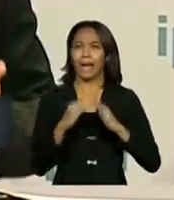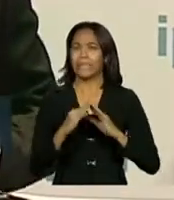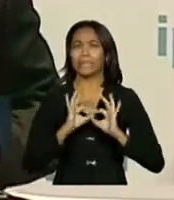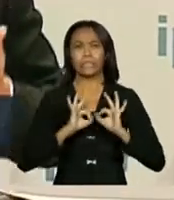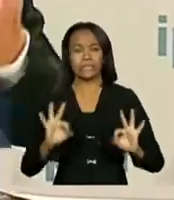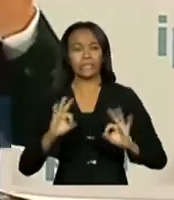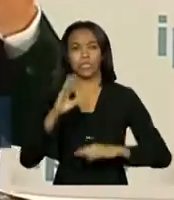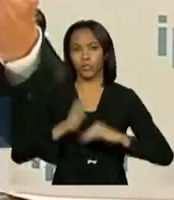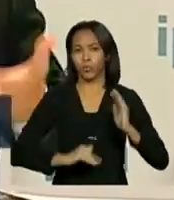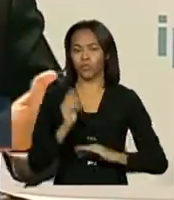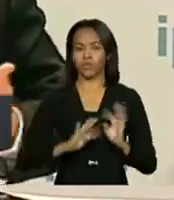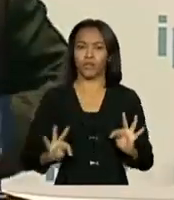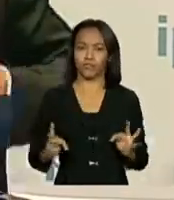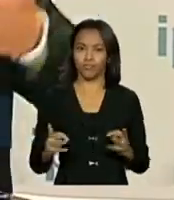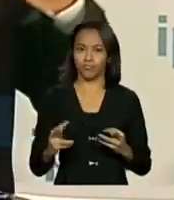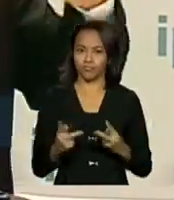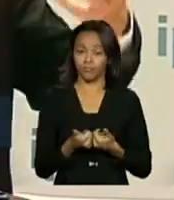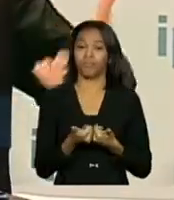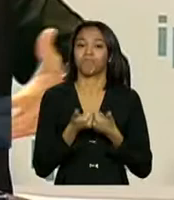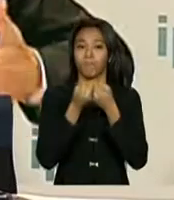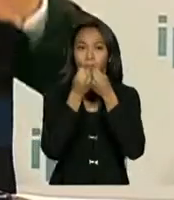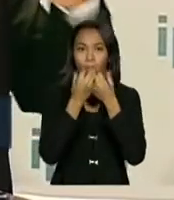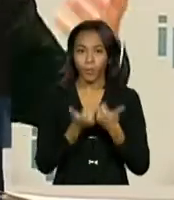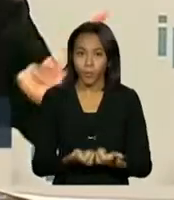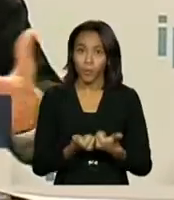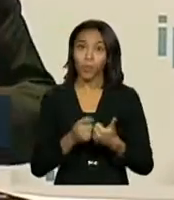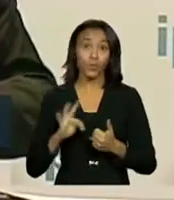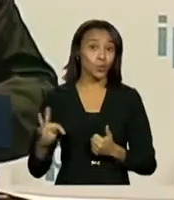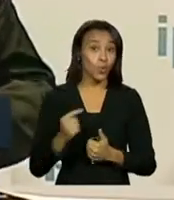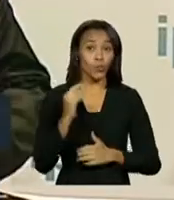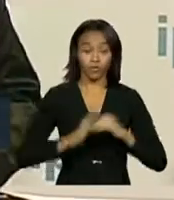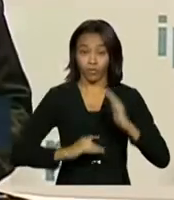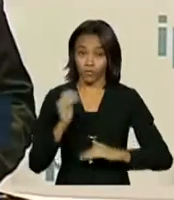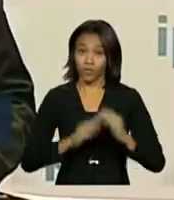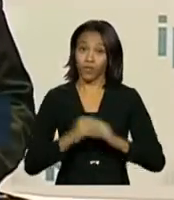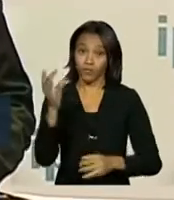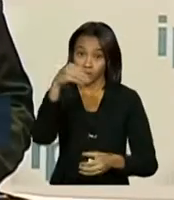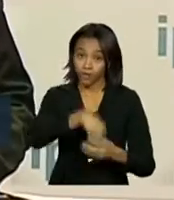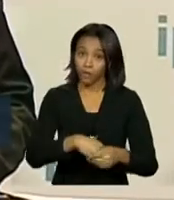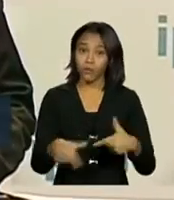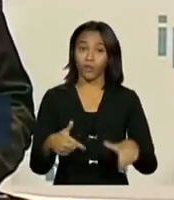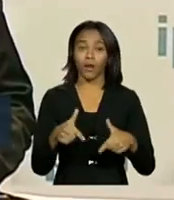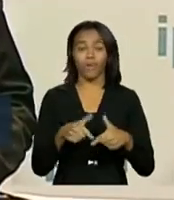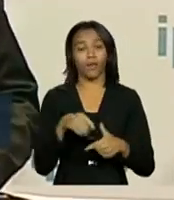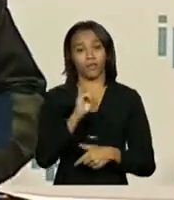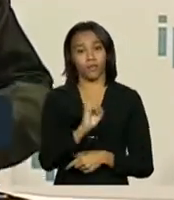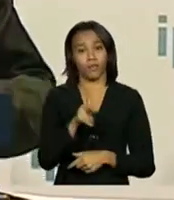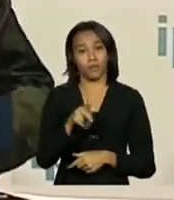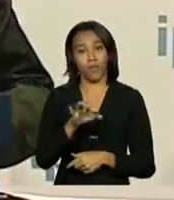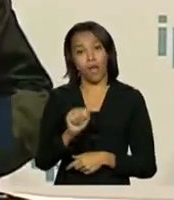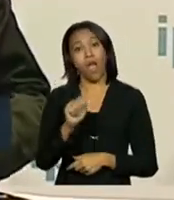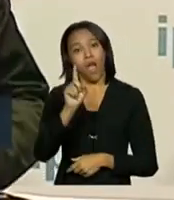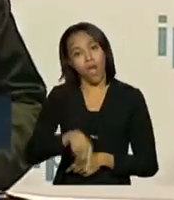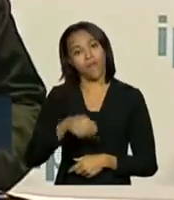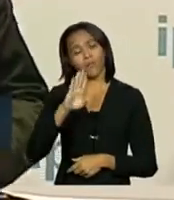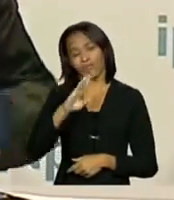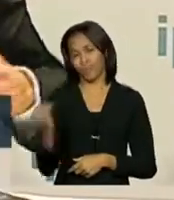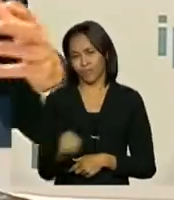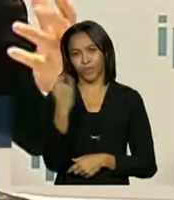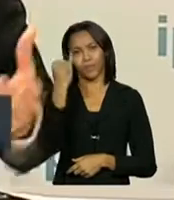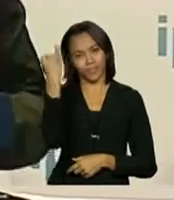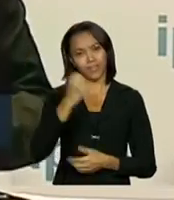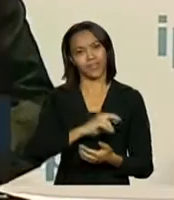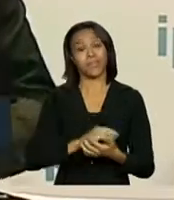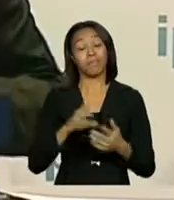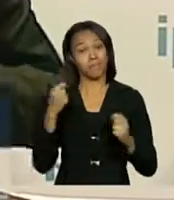os técnicos, todo o corpo de funcionários do IPEA. Eu acho que essa é a grande riqueza, e ela